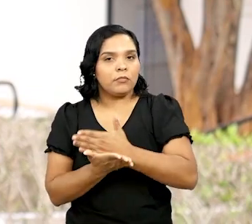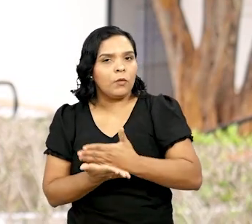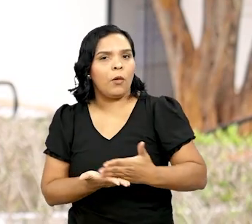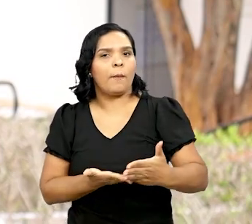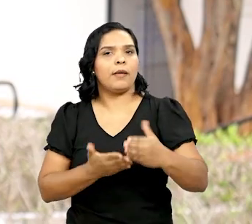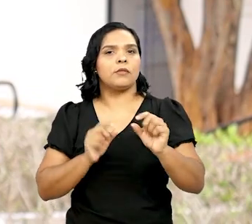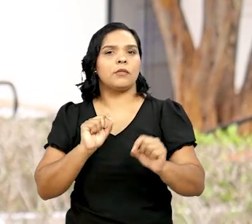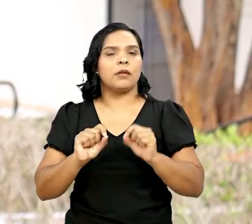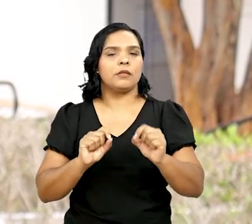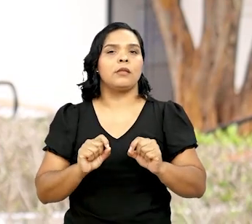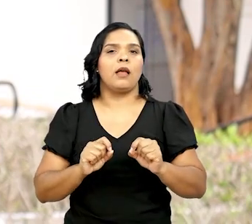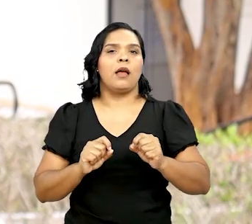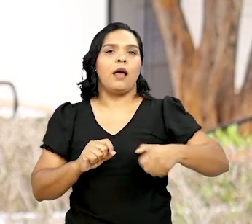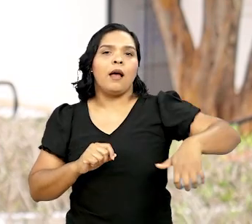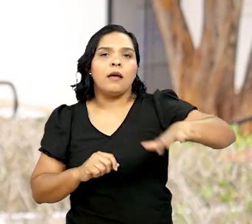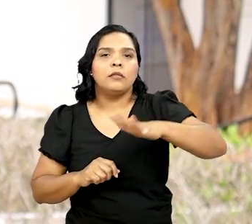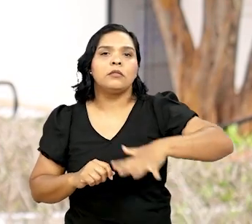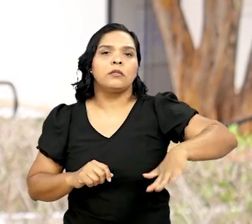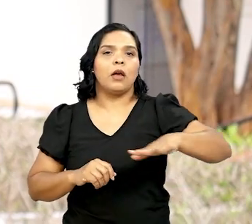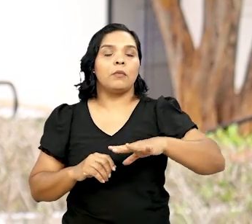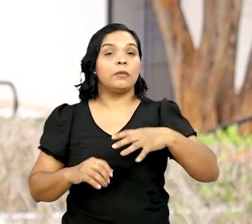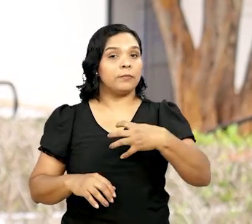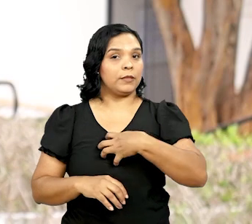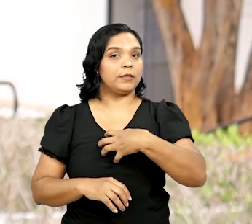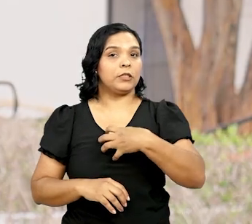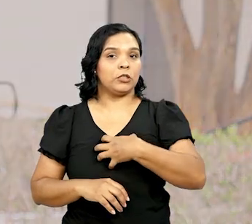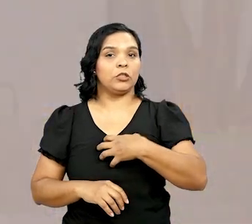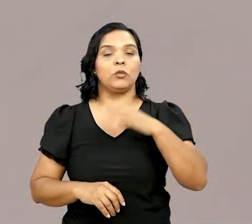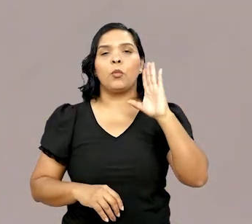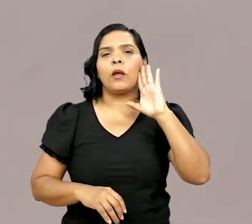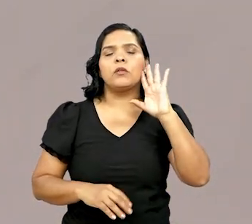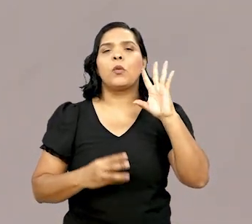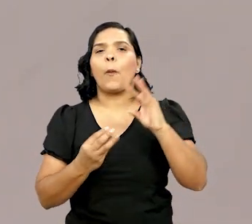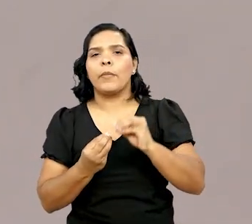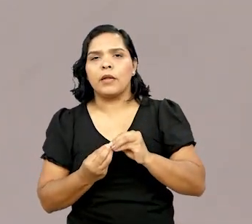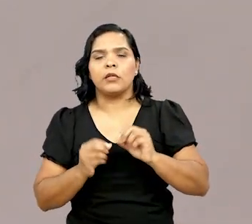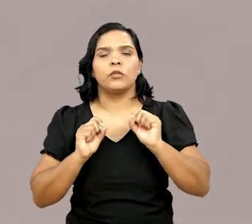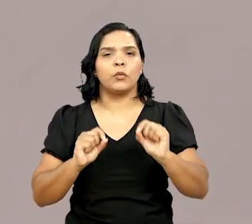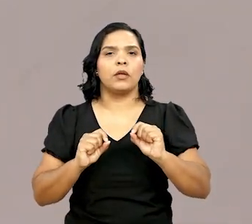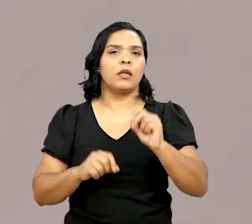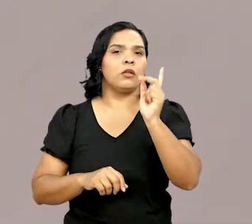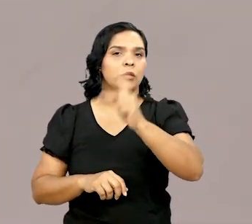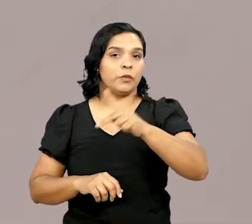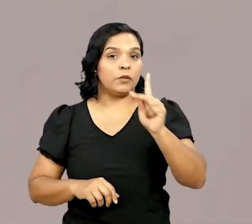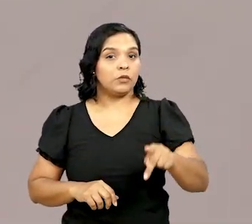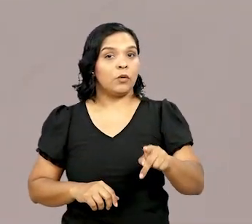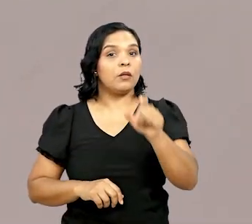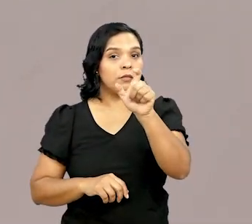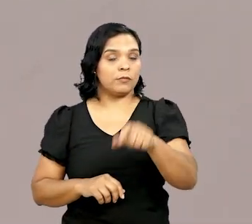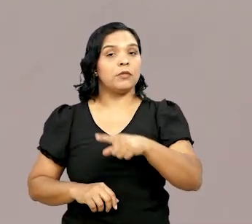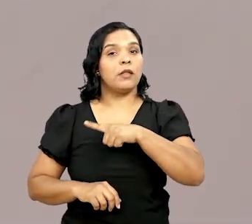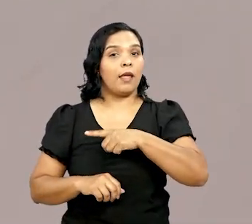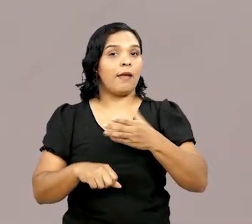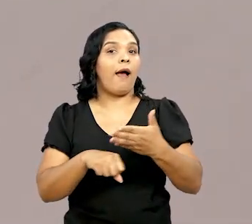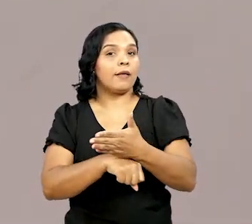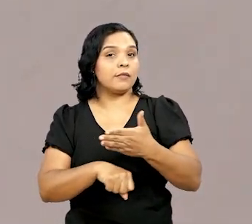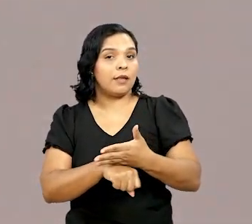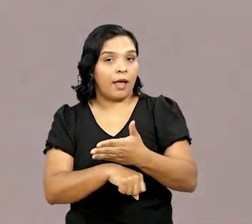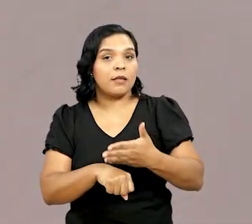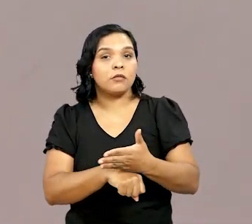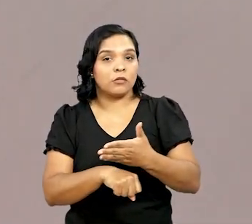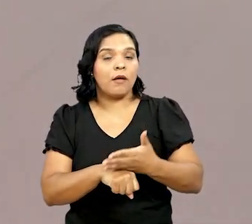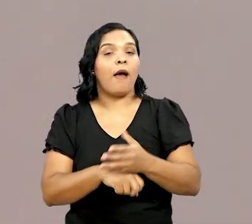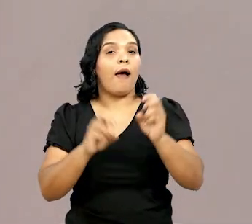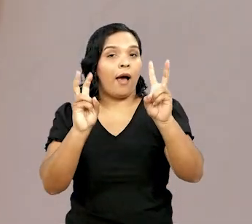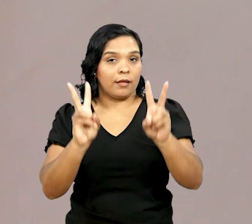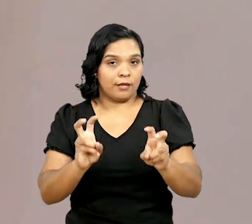Então a gente começa a iniciar a pesquisa de campo nesse sentido. O que a gente consegue compreender? Que esses professores, eles conseguem ter